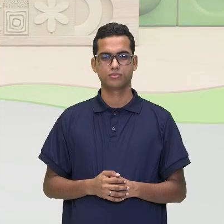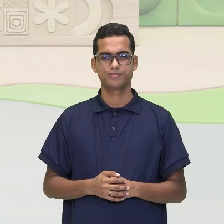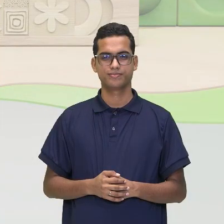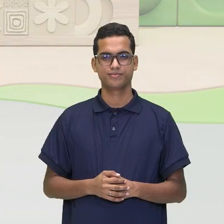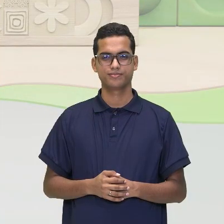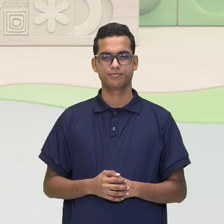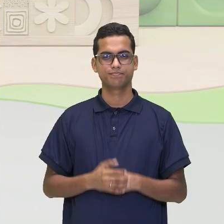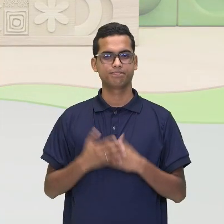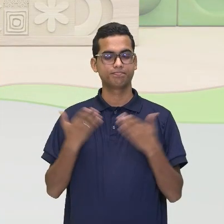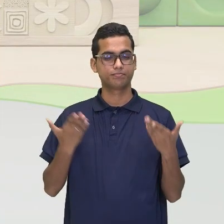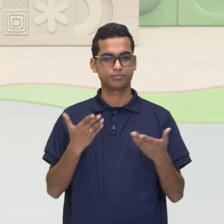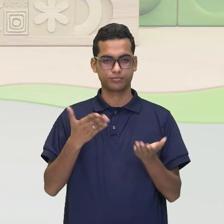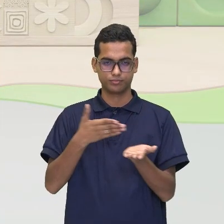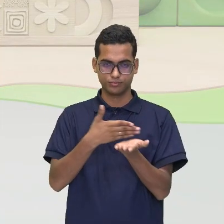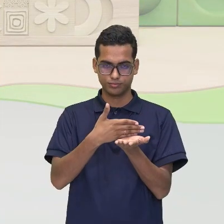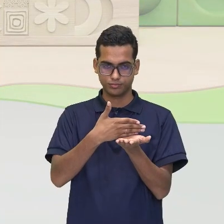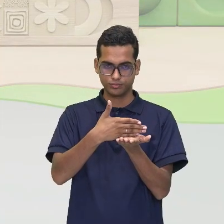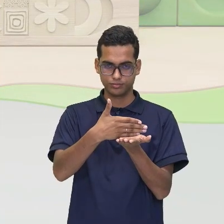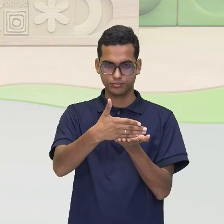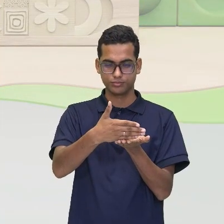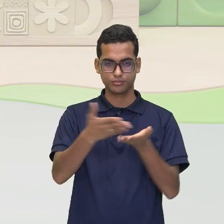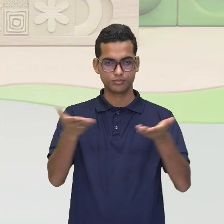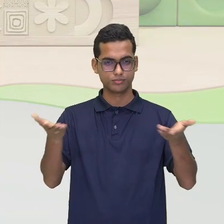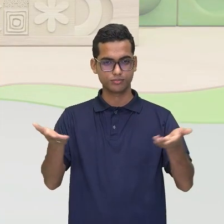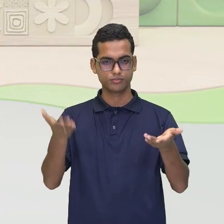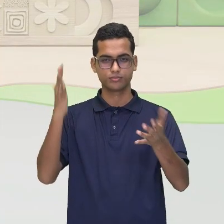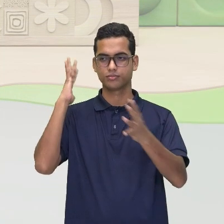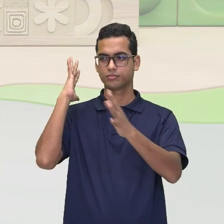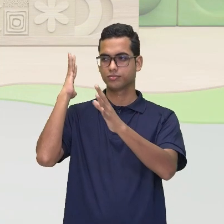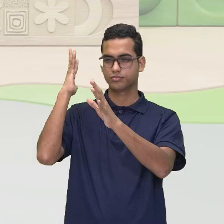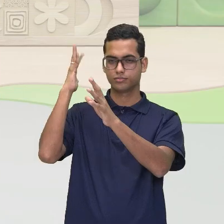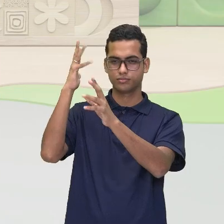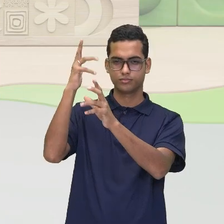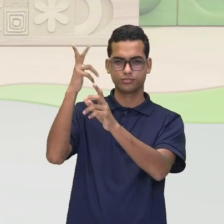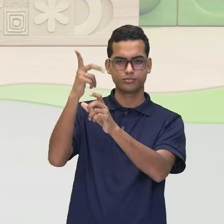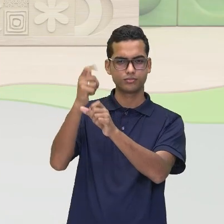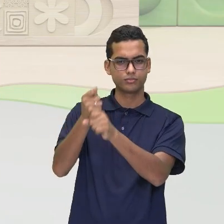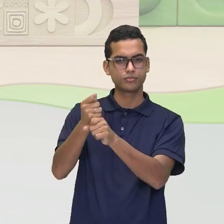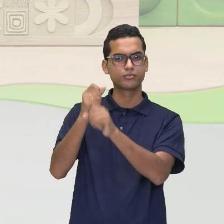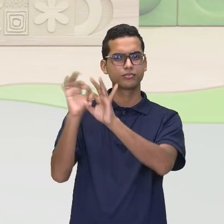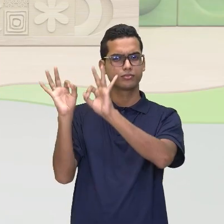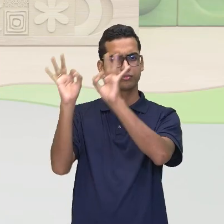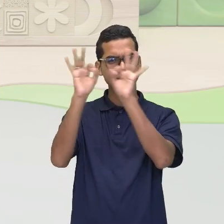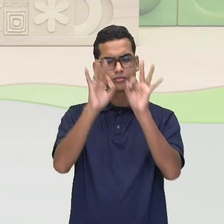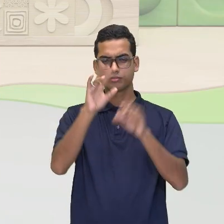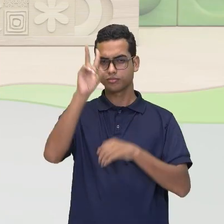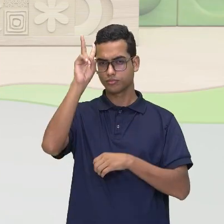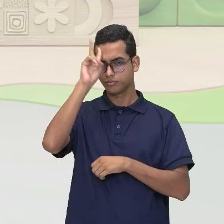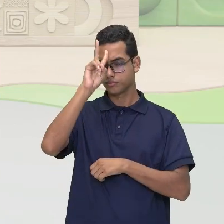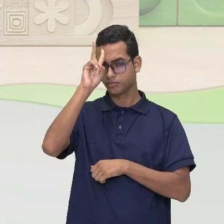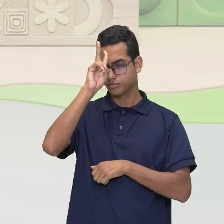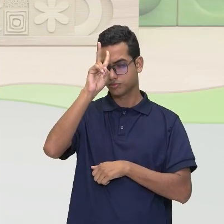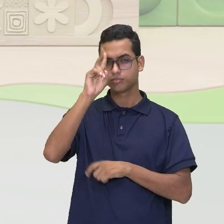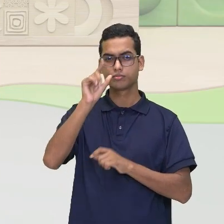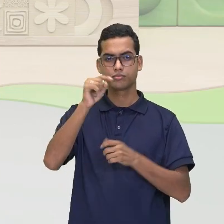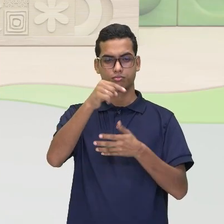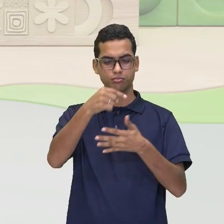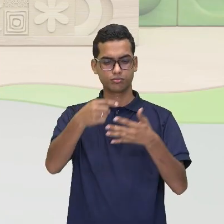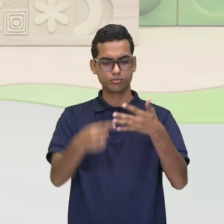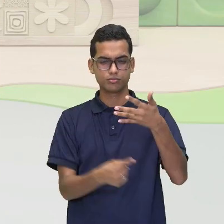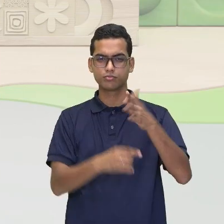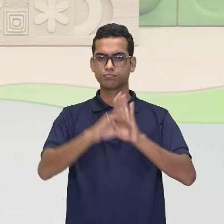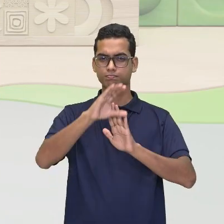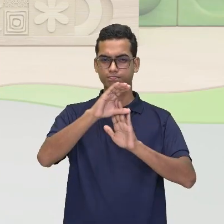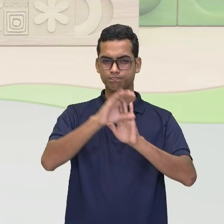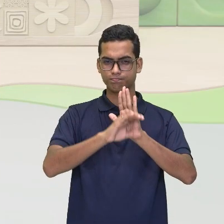Muito bem, para nós iniciarmos aí a nossa revisão, nós vamos recapitular aí alguns conceitos e para iniciar,